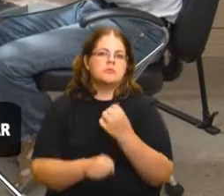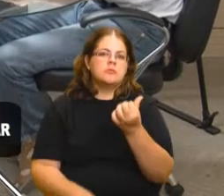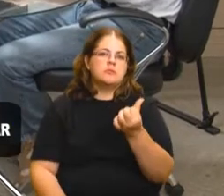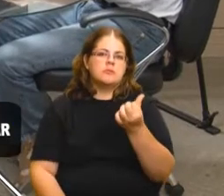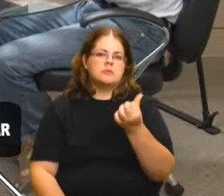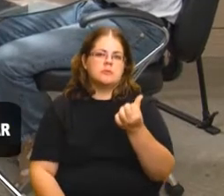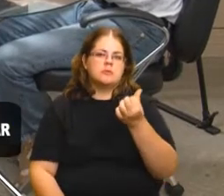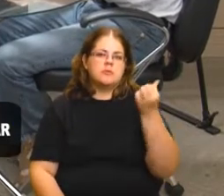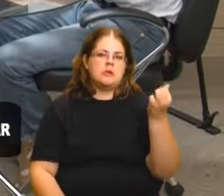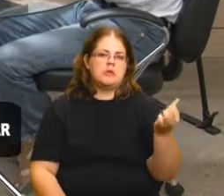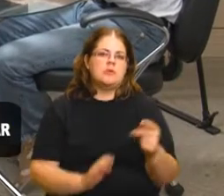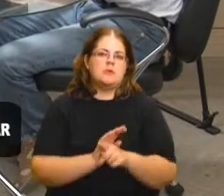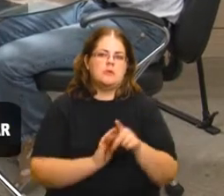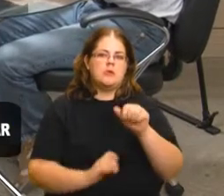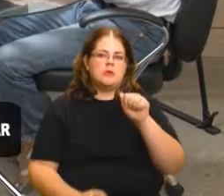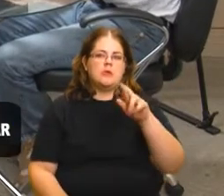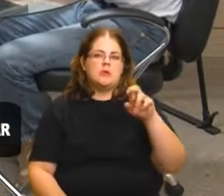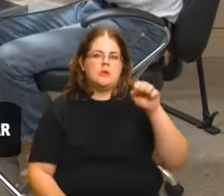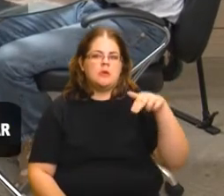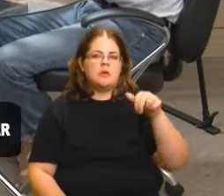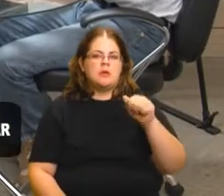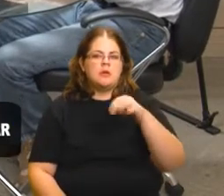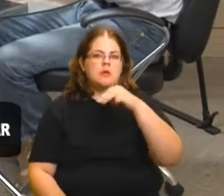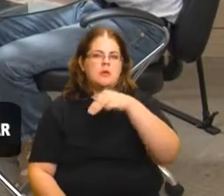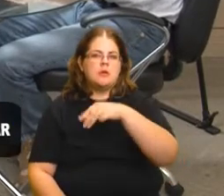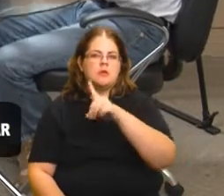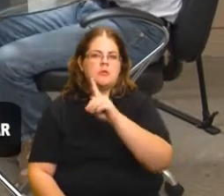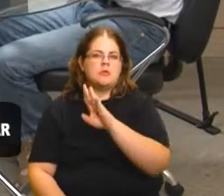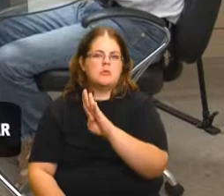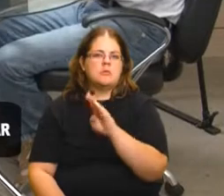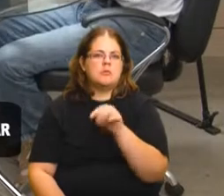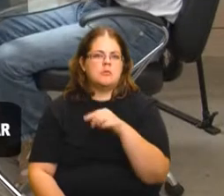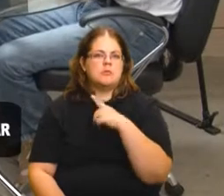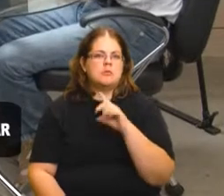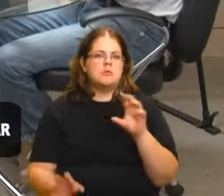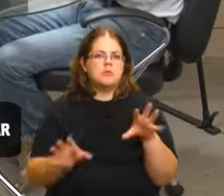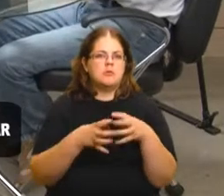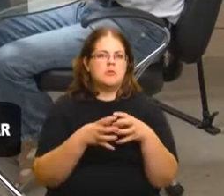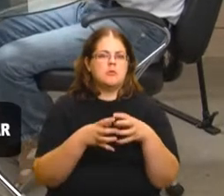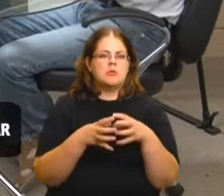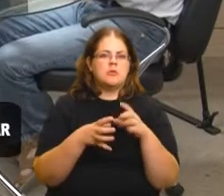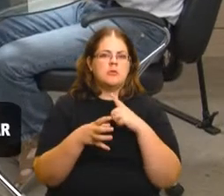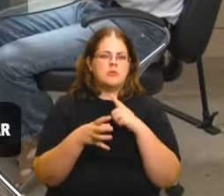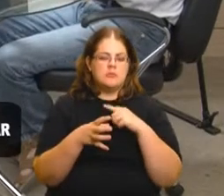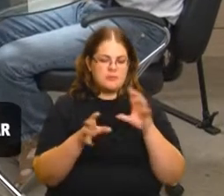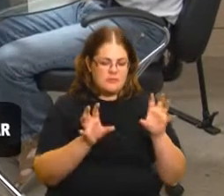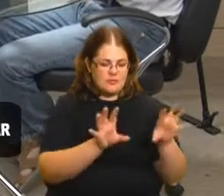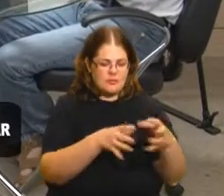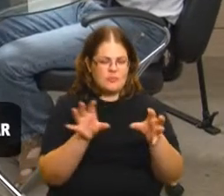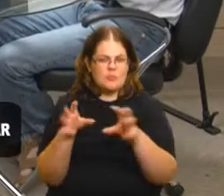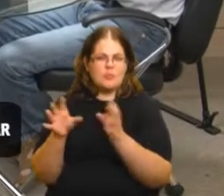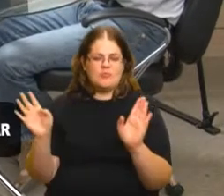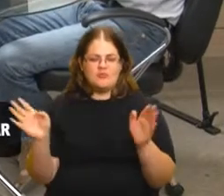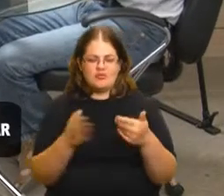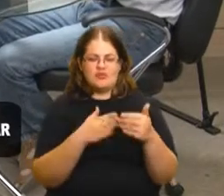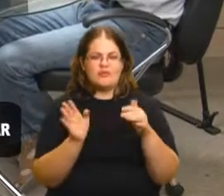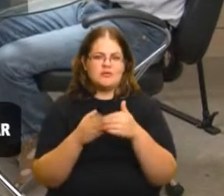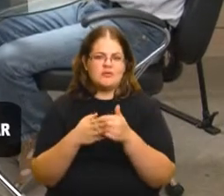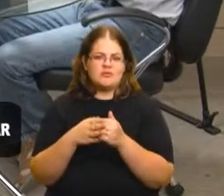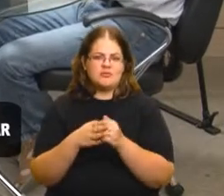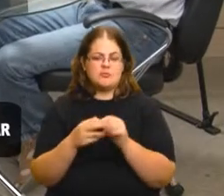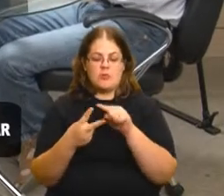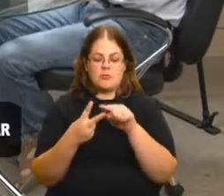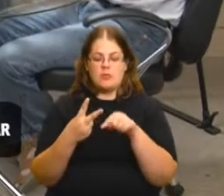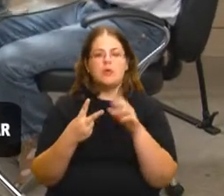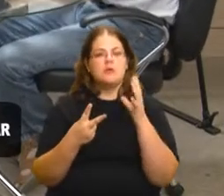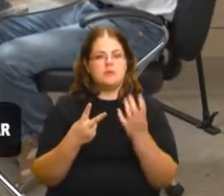os 66, quando surgiu a Arena e MDB. Aí se passou... Aí fecharam todos os partidos, só era permitido 2. Um do governo e outro da